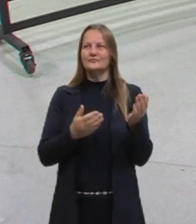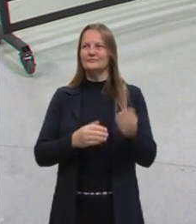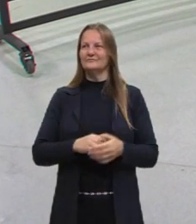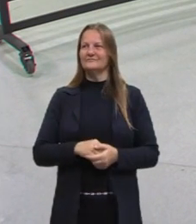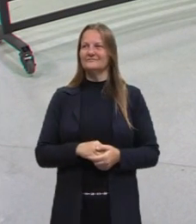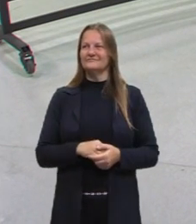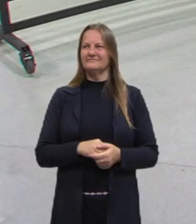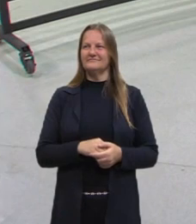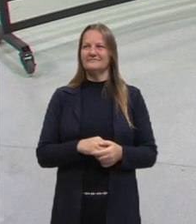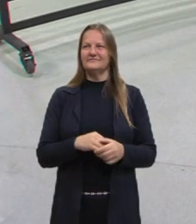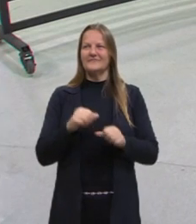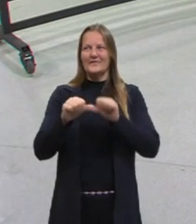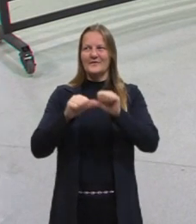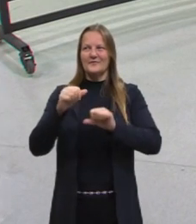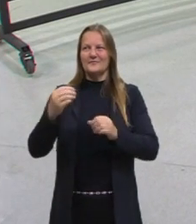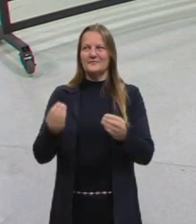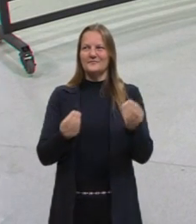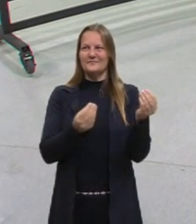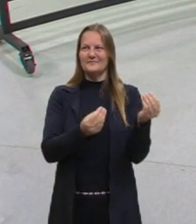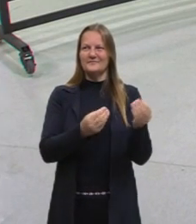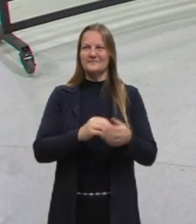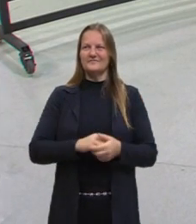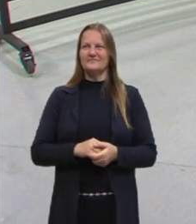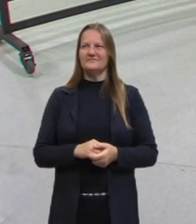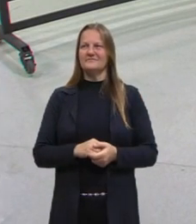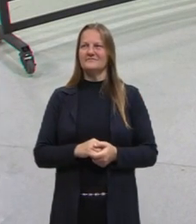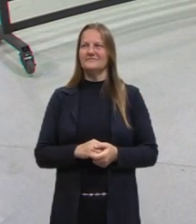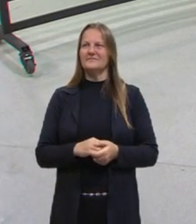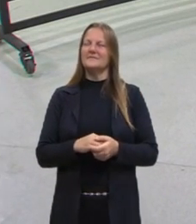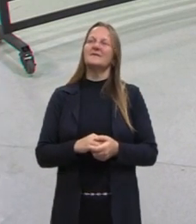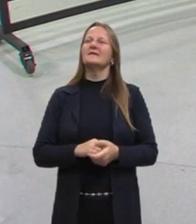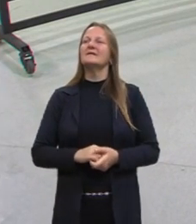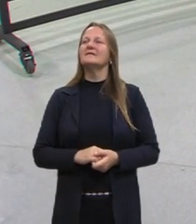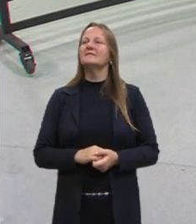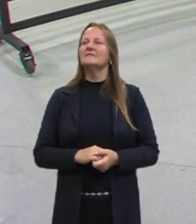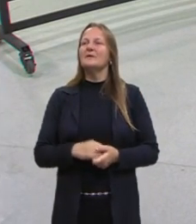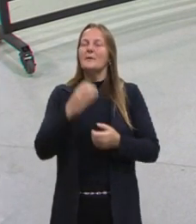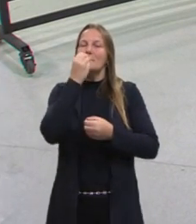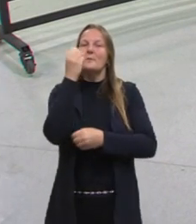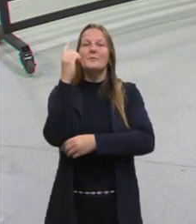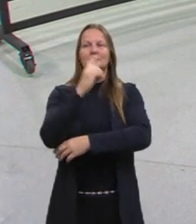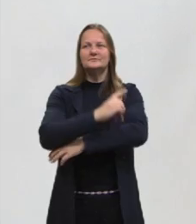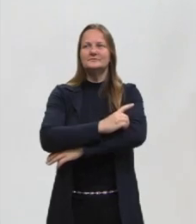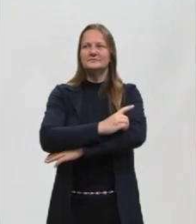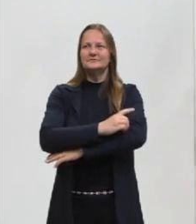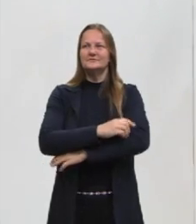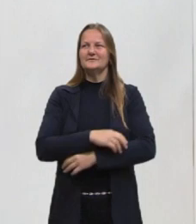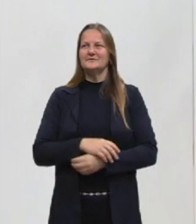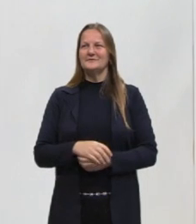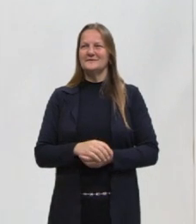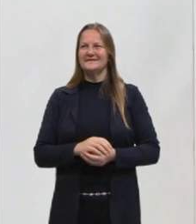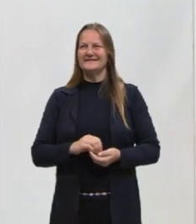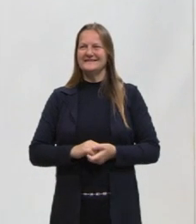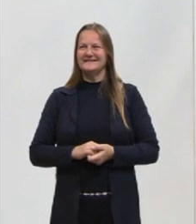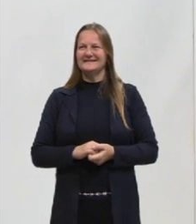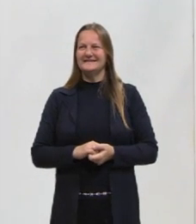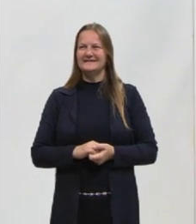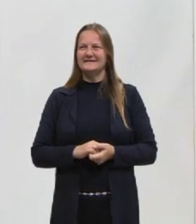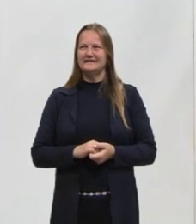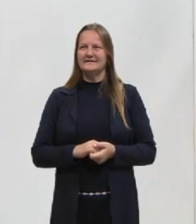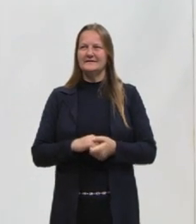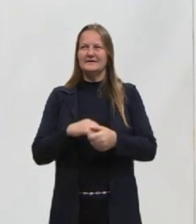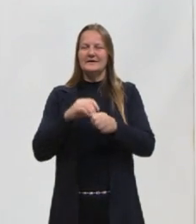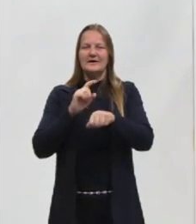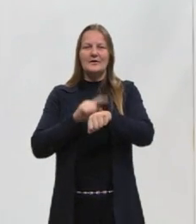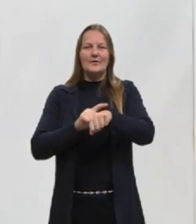deixa eu passar o bastão aqui Então pessoal bom dia boa tarde boa noite não sei qual o horário que vocês irão